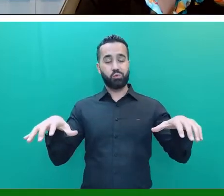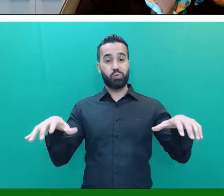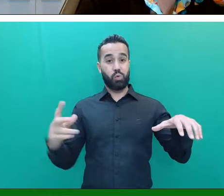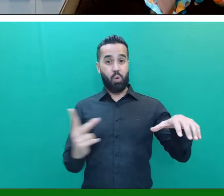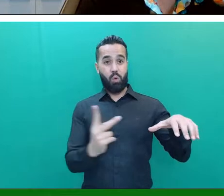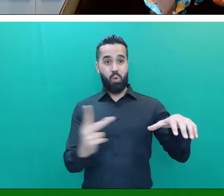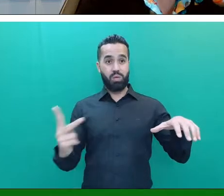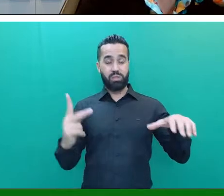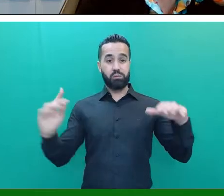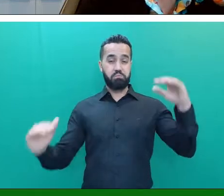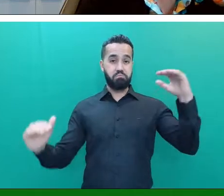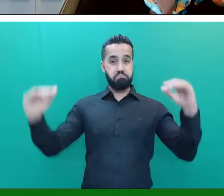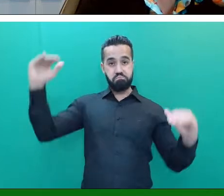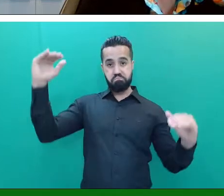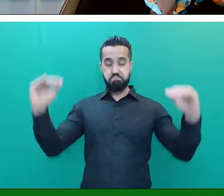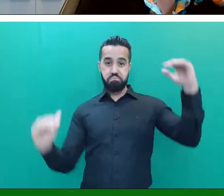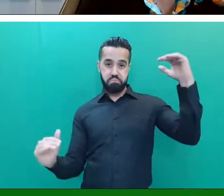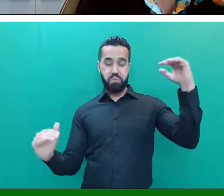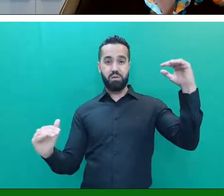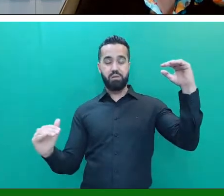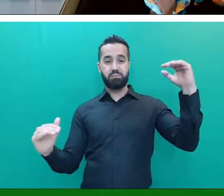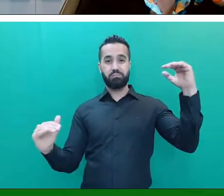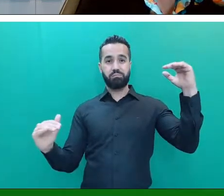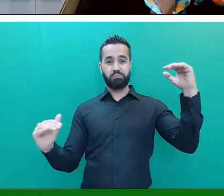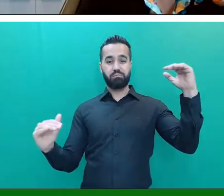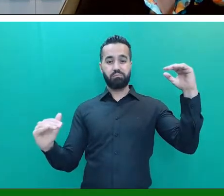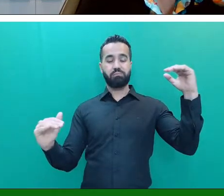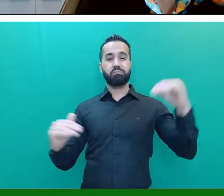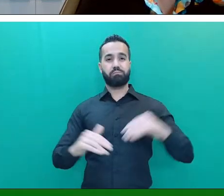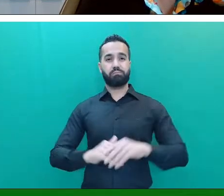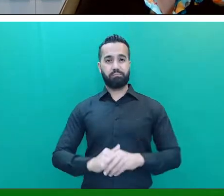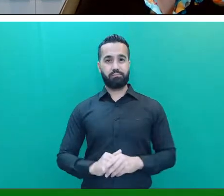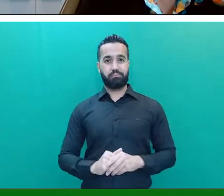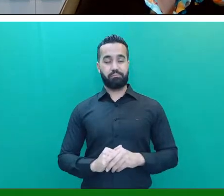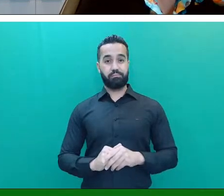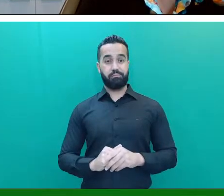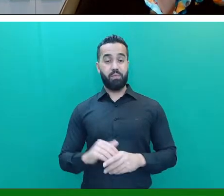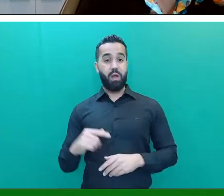você está abrindo um flanco, porque